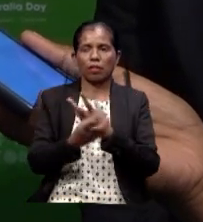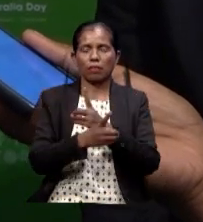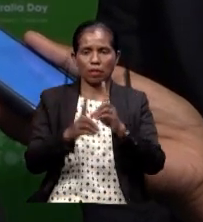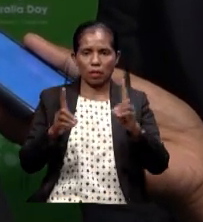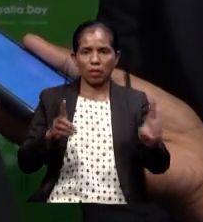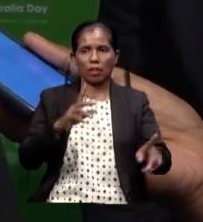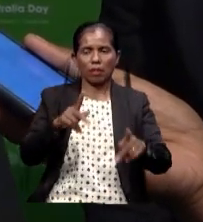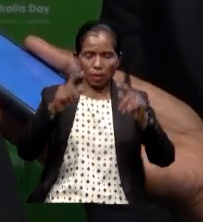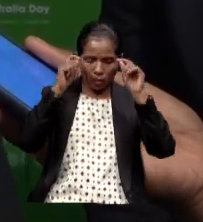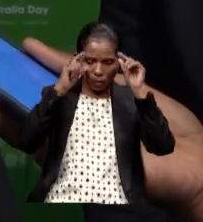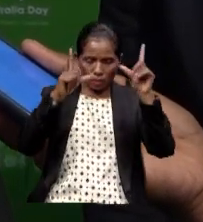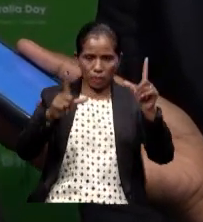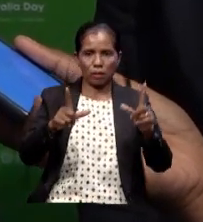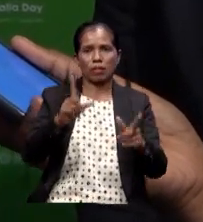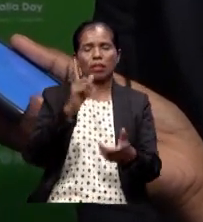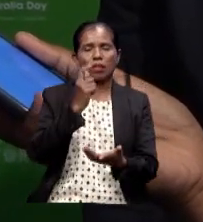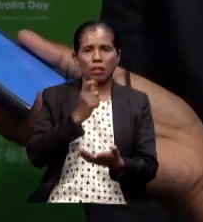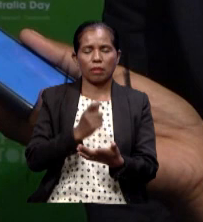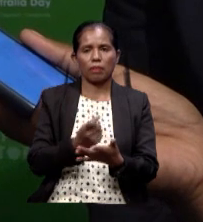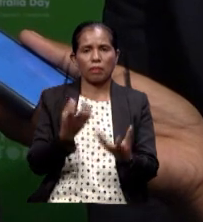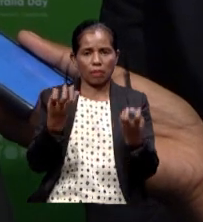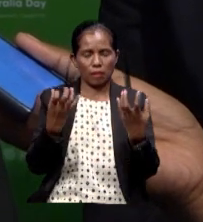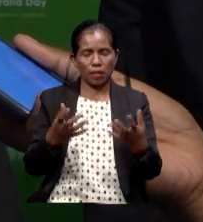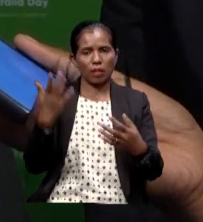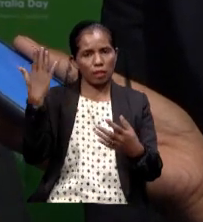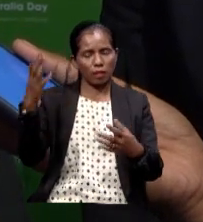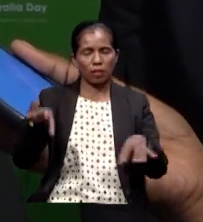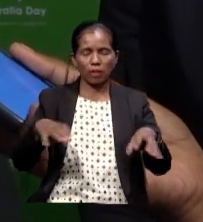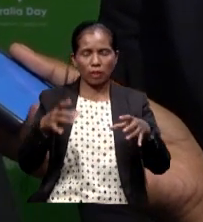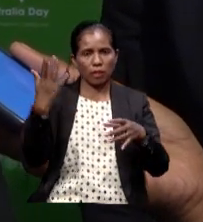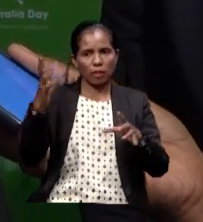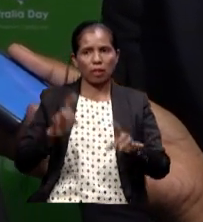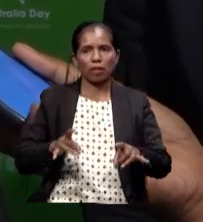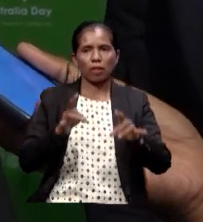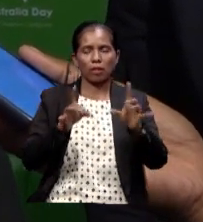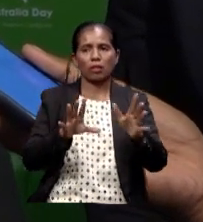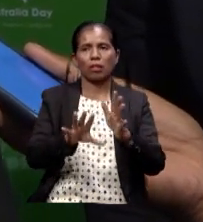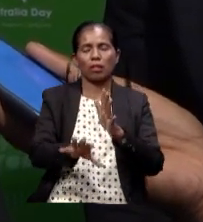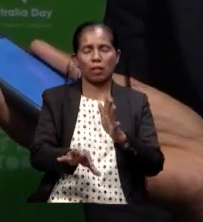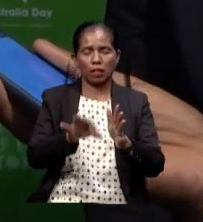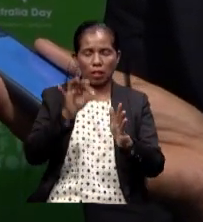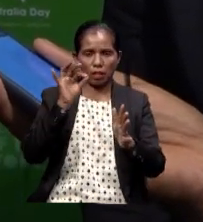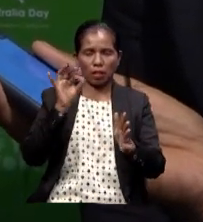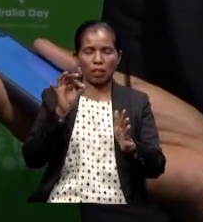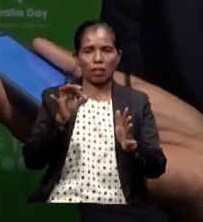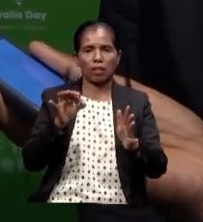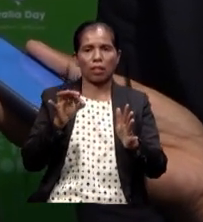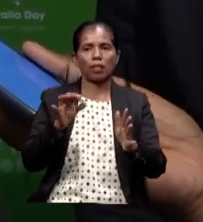Timor-Leste, Rihun, Barrihun e Austrália. Me vejeta uma nacionalidade